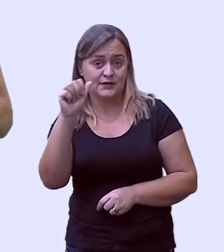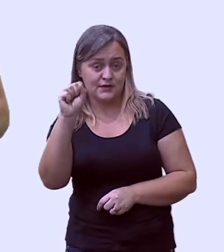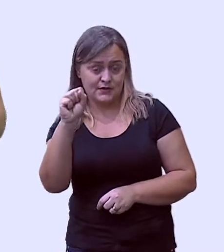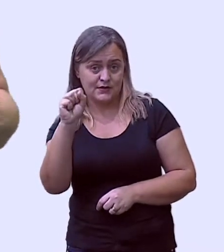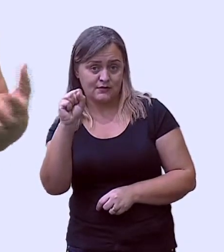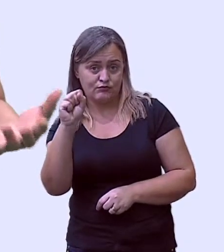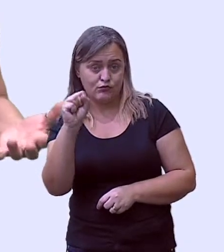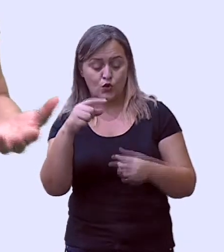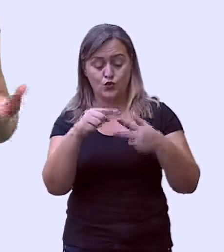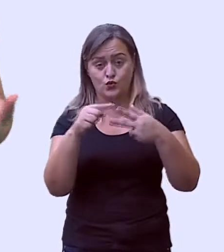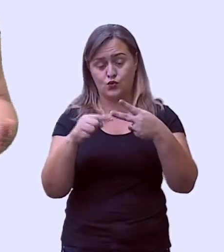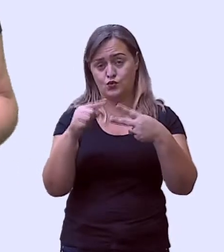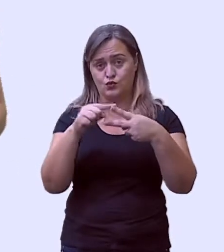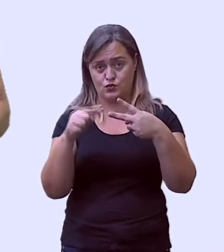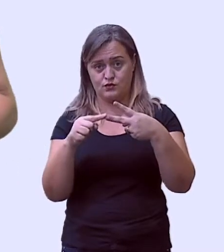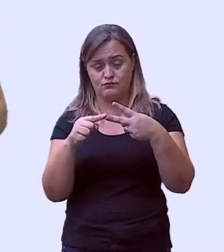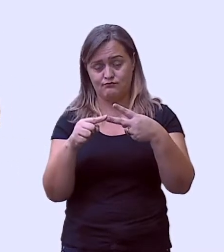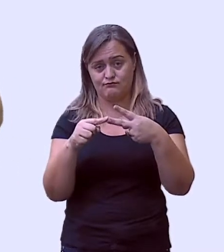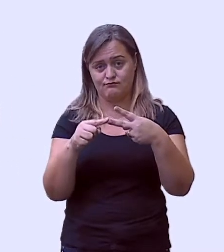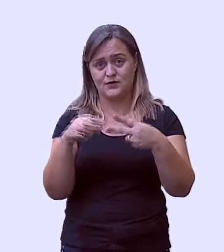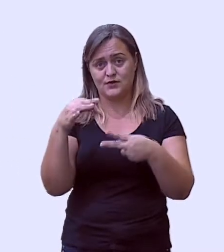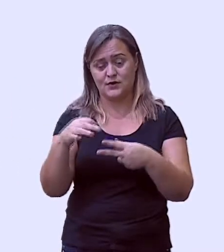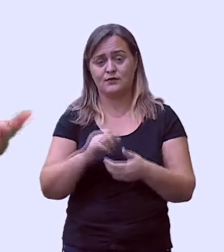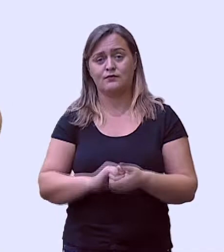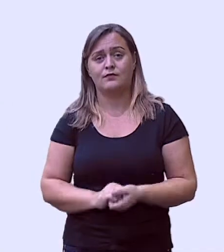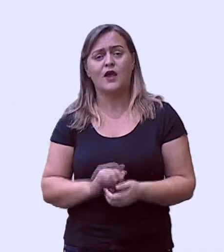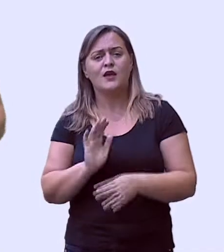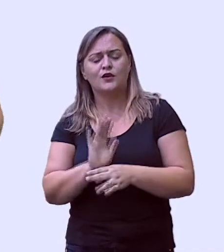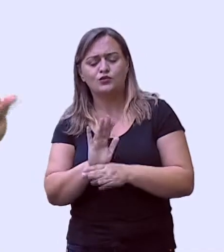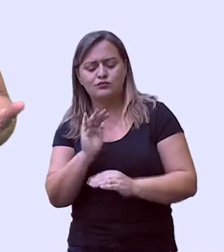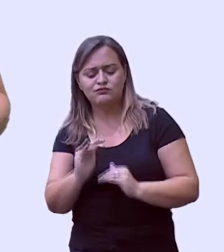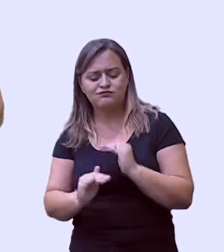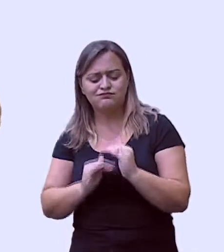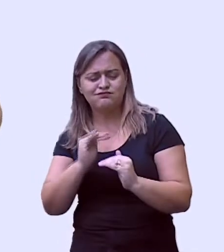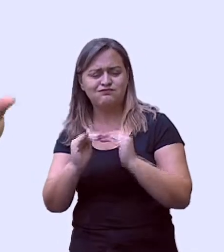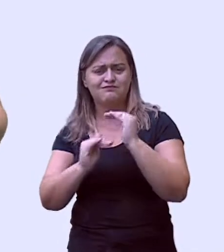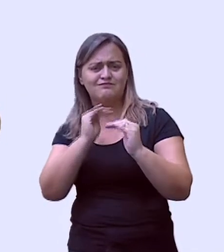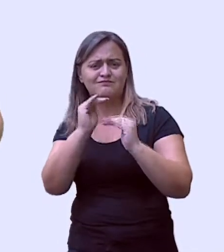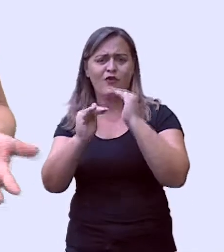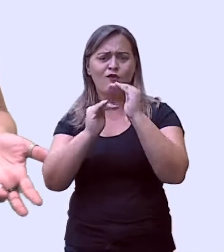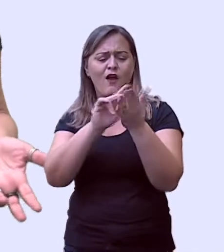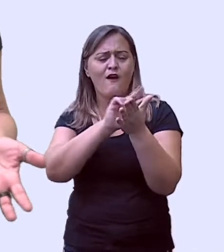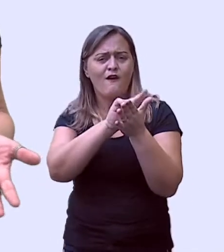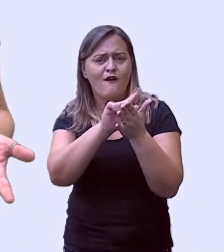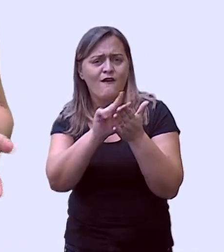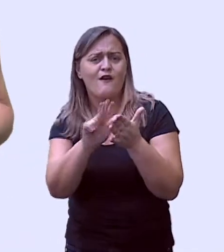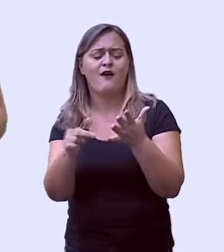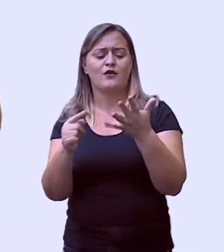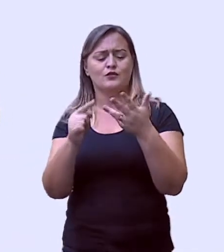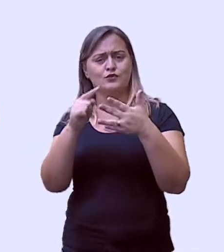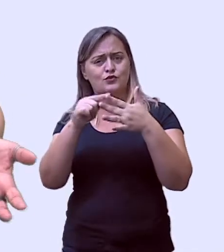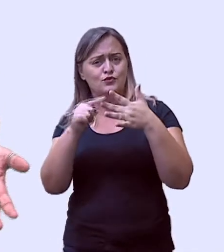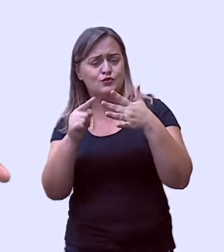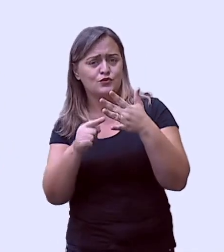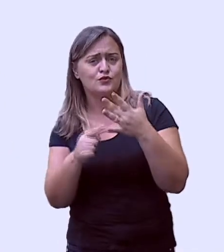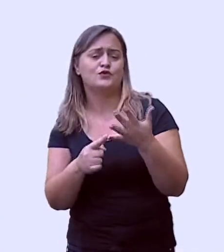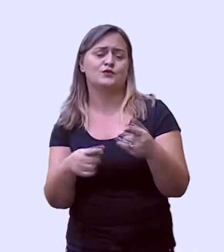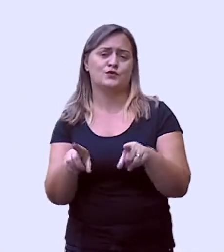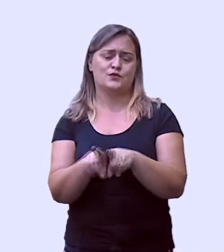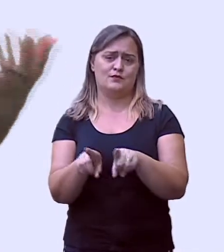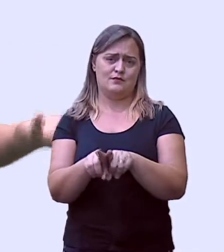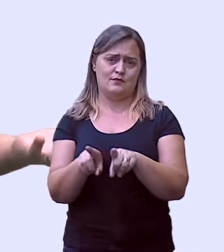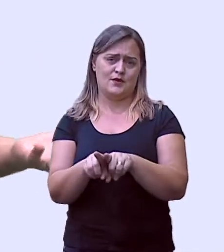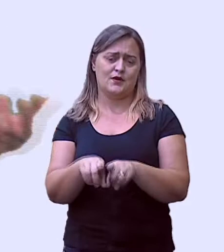desenvolverem. Isso também vai facilitar, vai beneficiar um dos estratos, porque